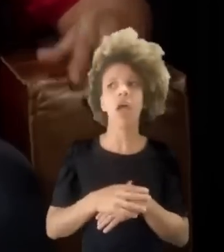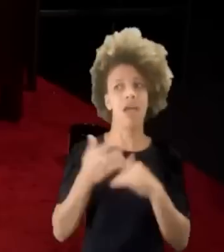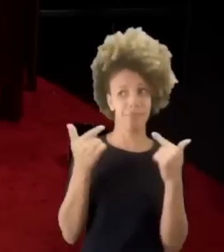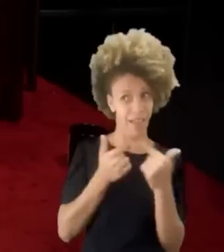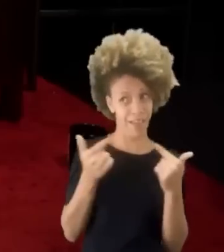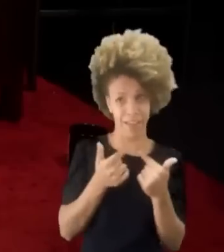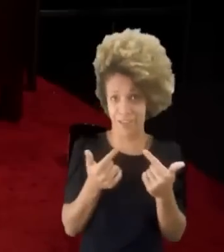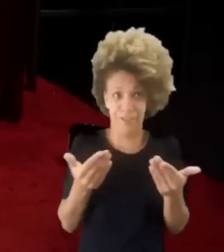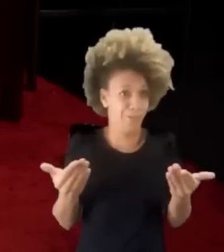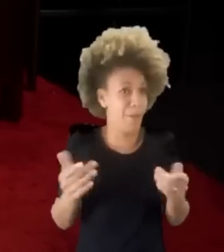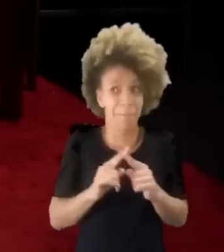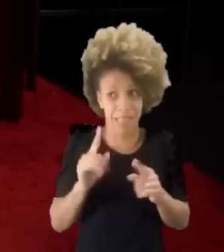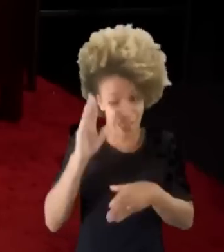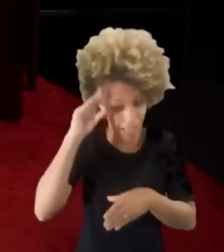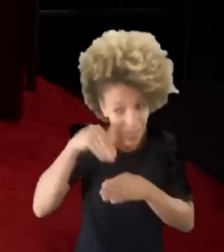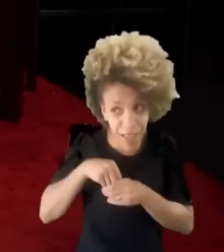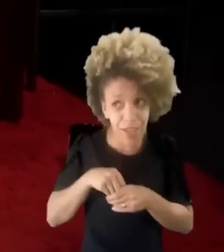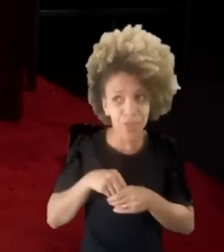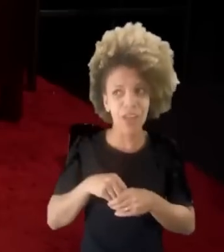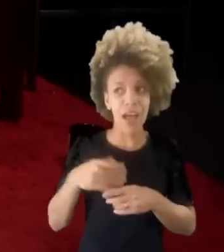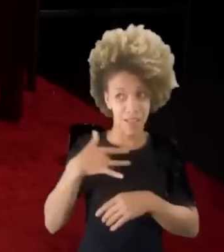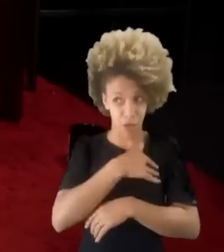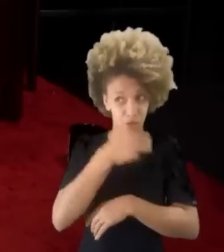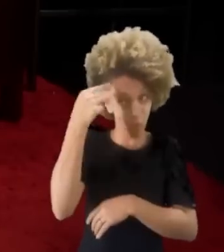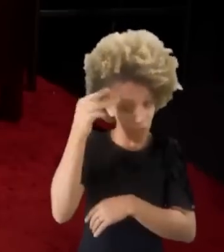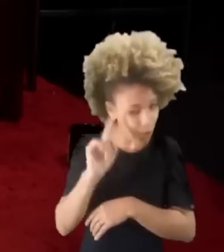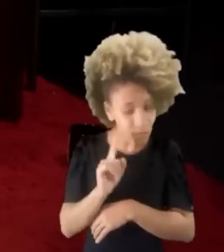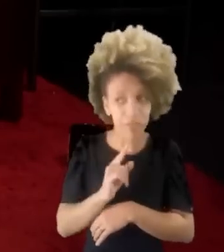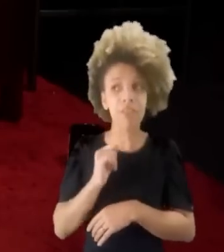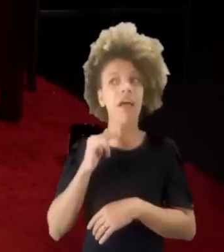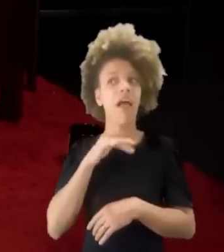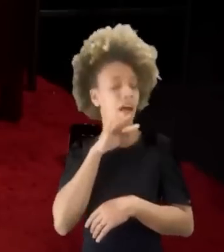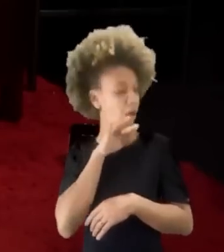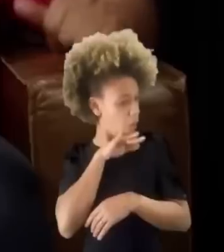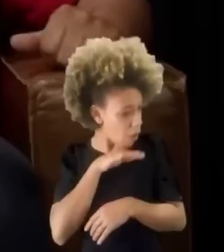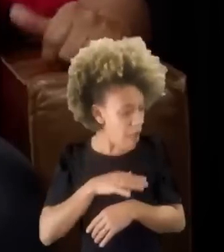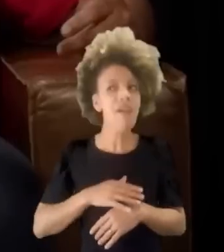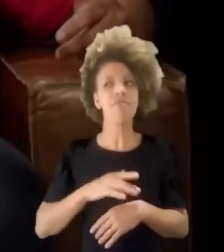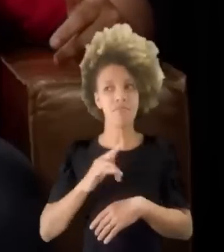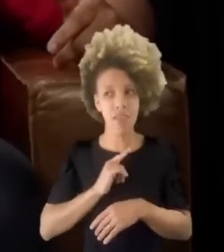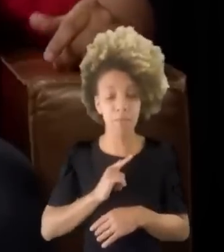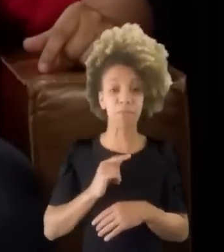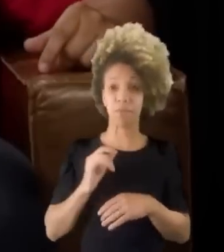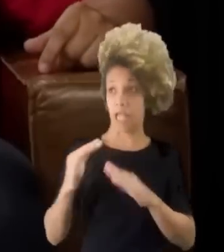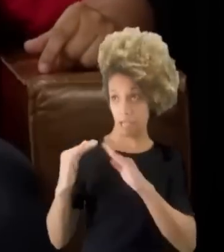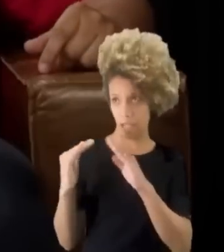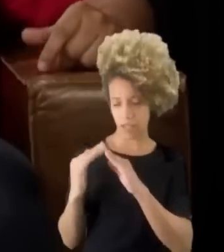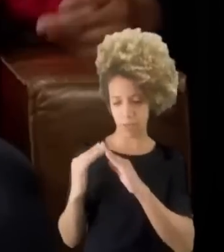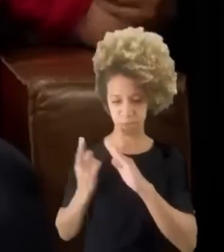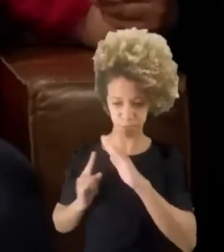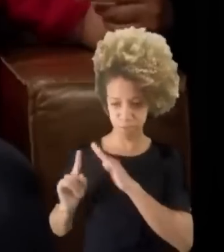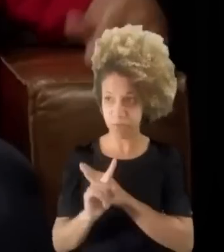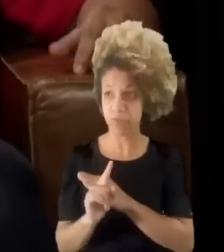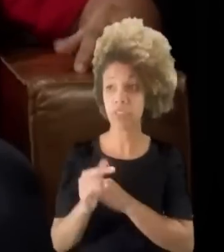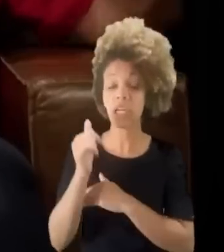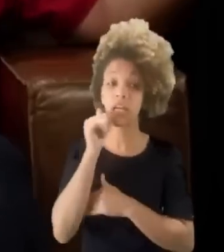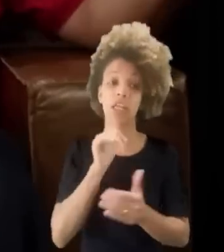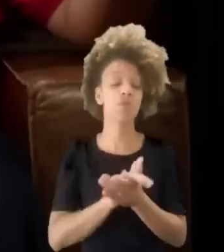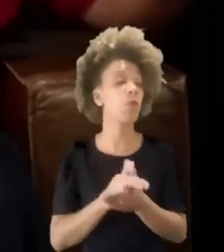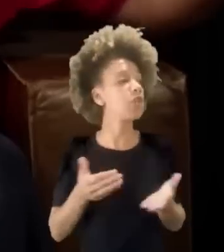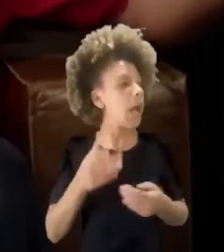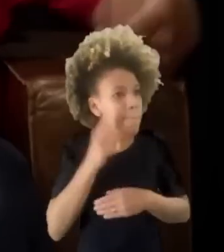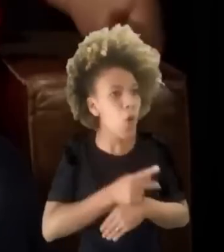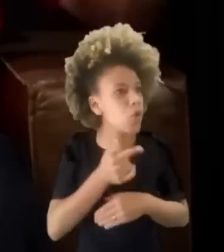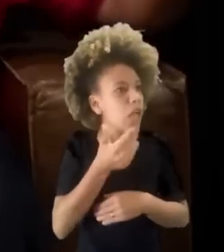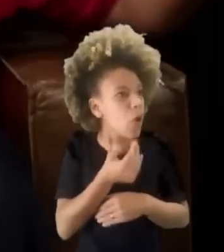não está rindo é dentro a saúde mental Nossa não tá legal ó eu já aconteceu de eu sair de casa mano e minha esposa vai falar assim